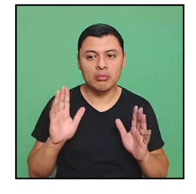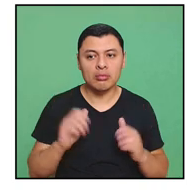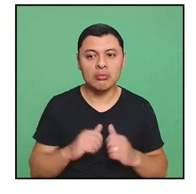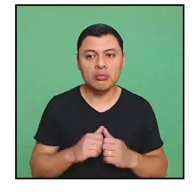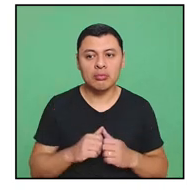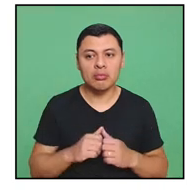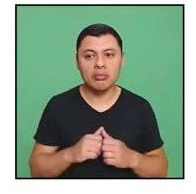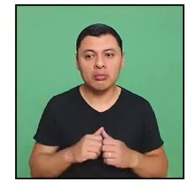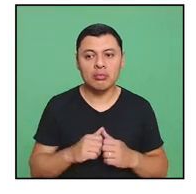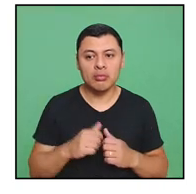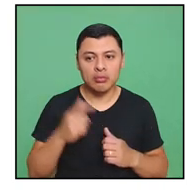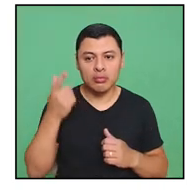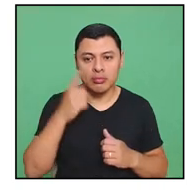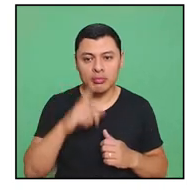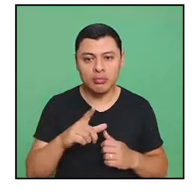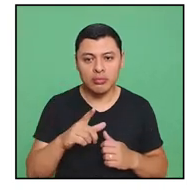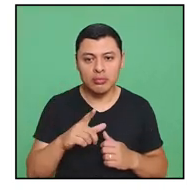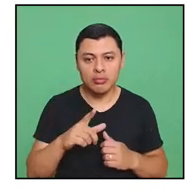Oi.